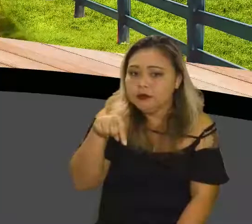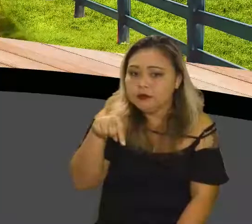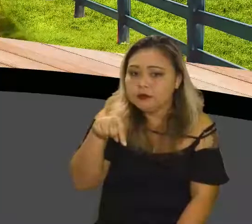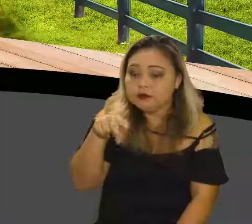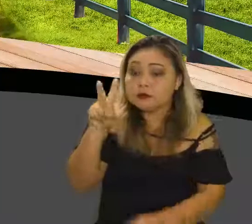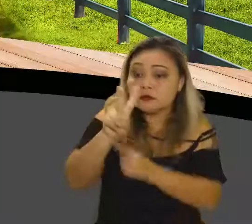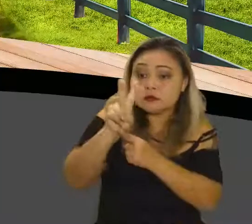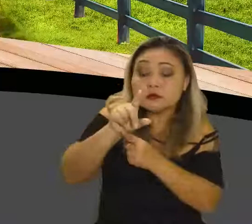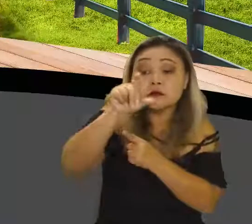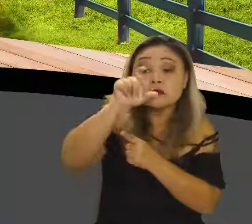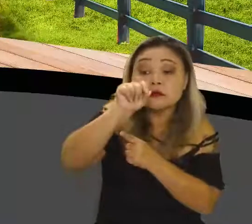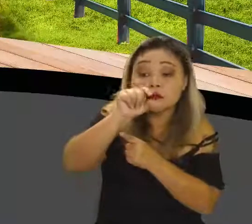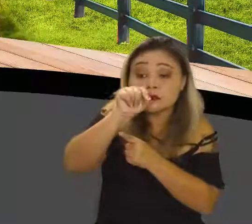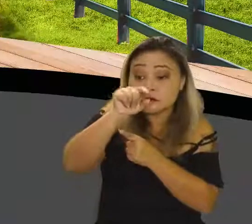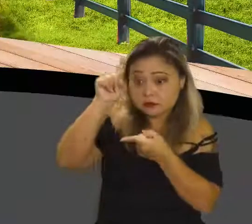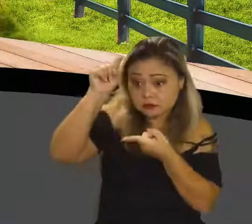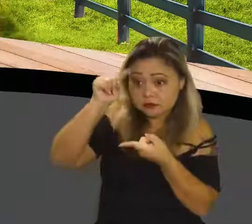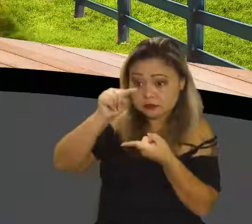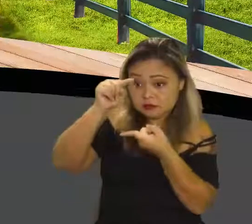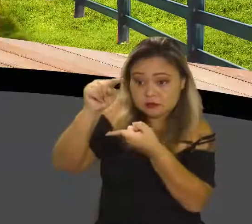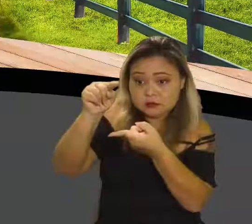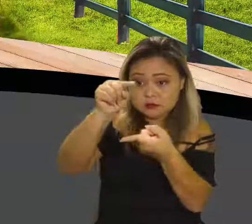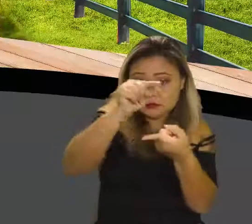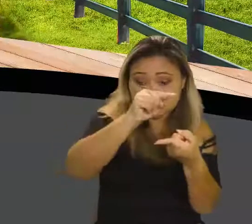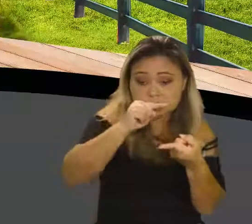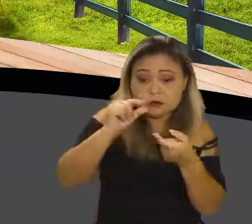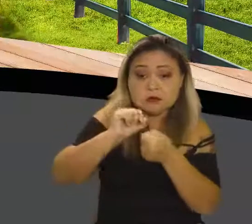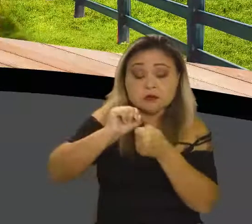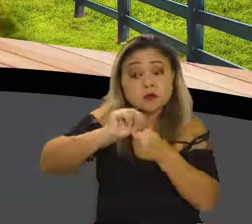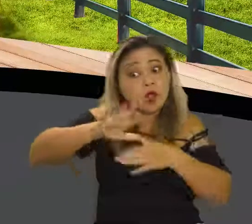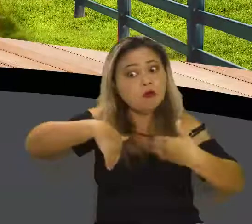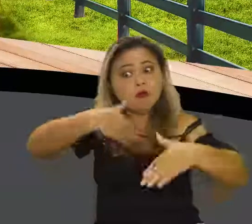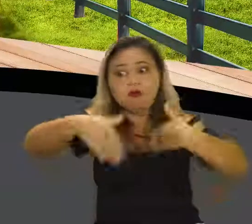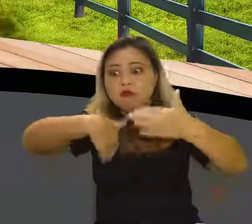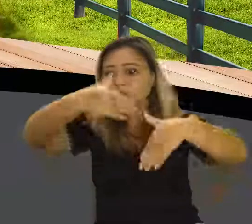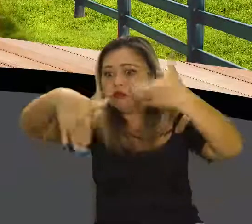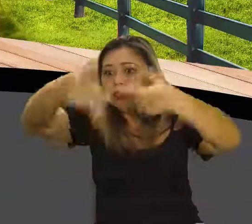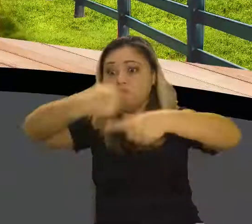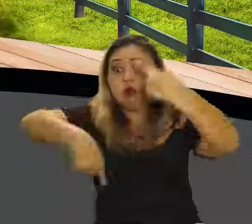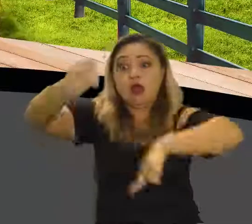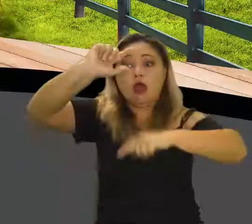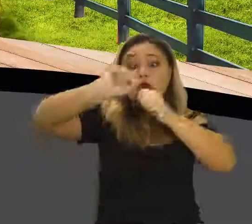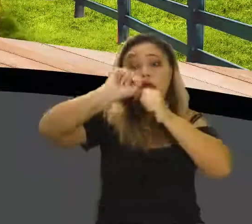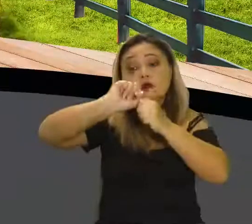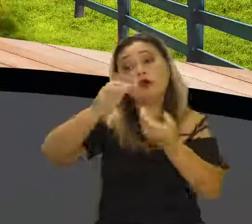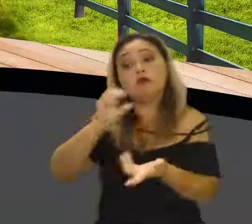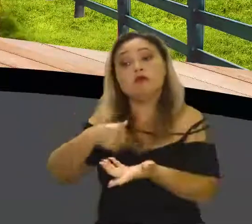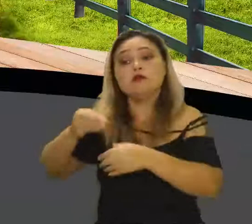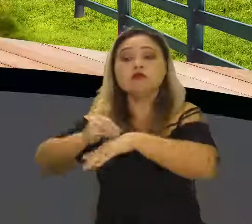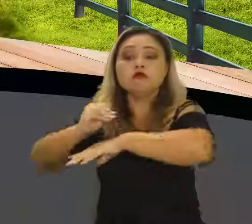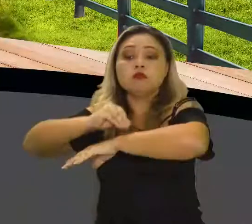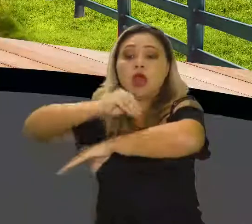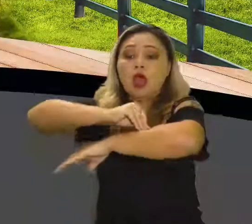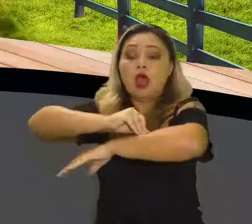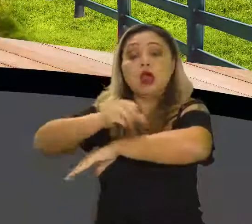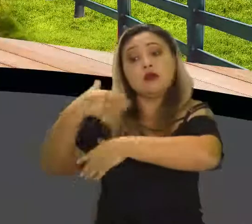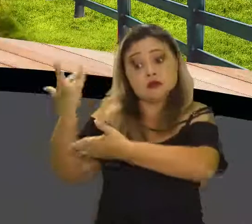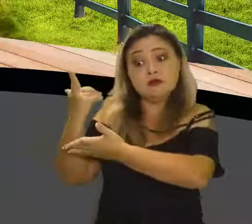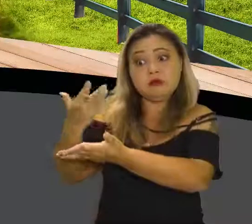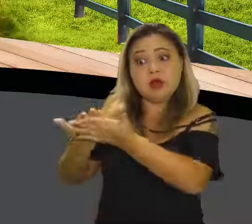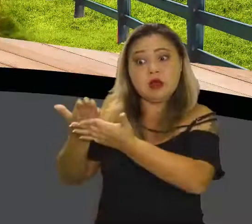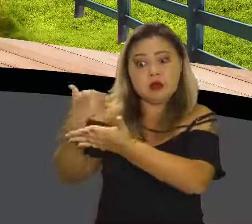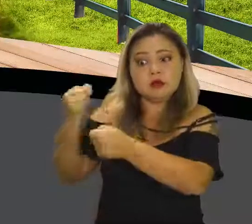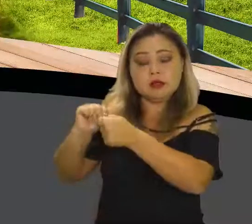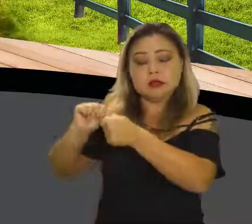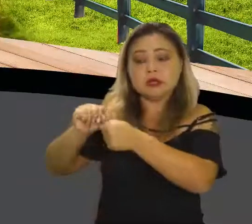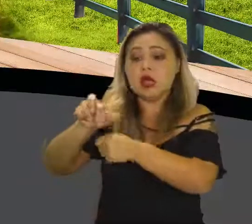A criação de codorna, ela está bem mais avançada do que a própria criação de rã que nós tivemos na aula passada,